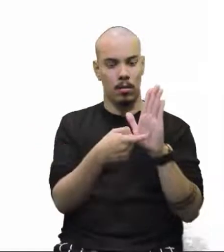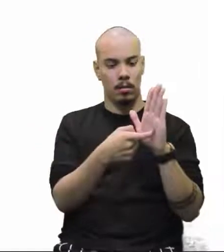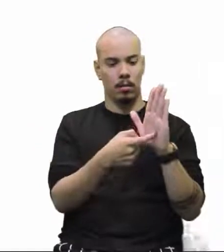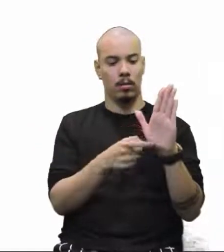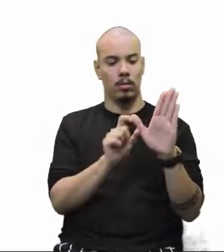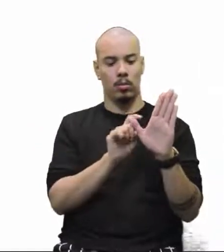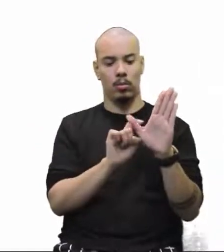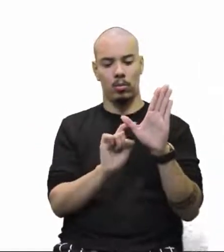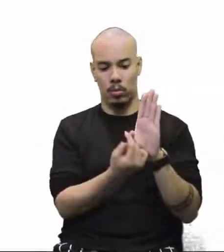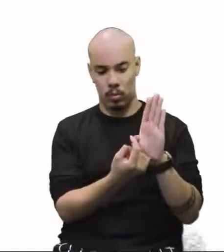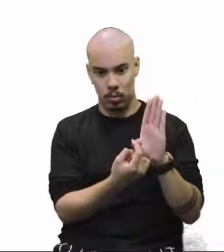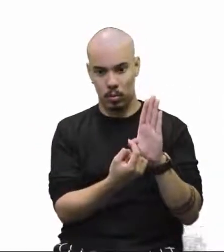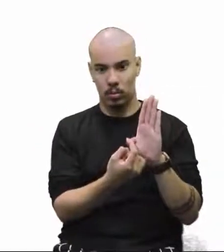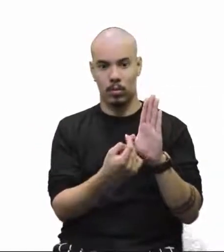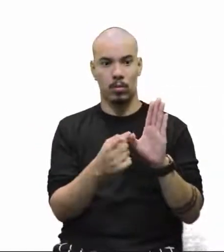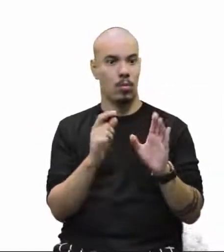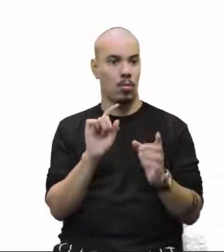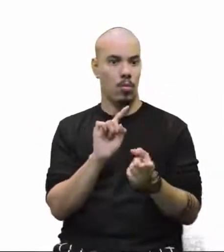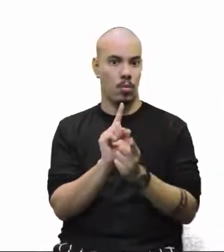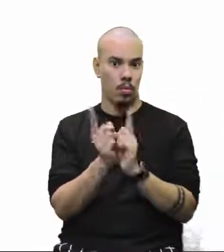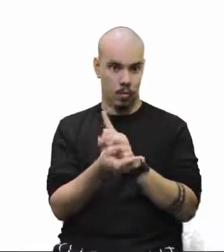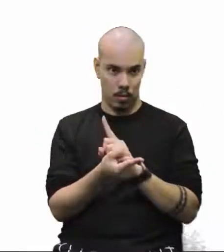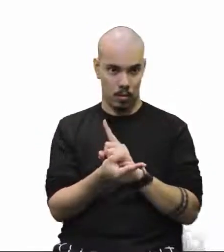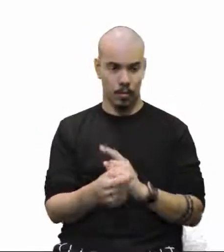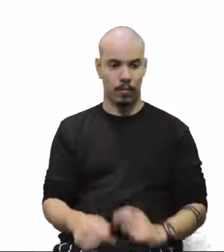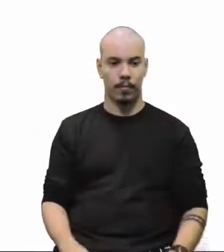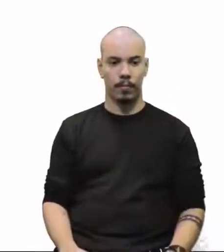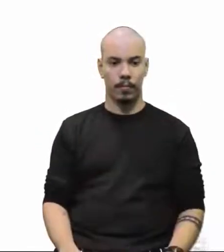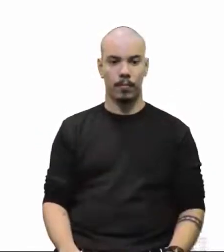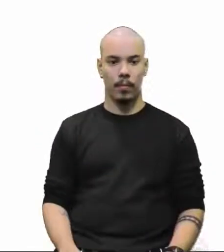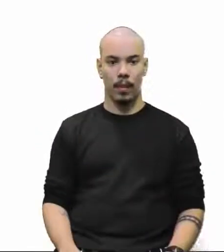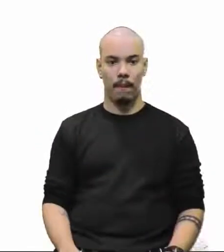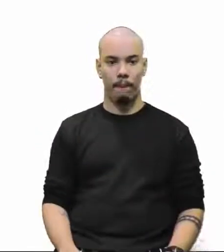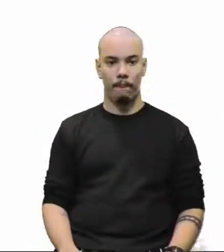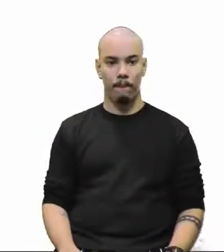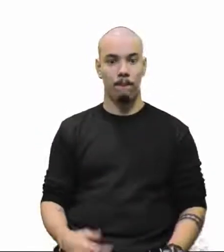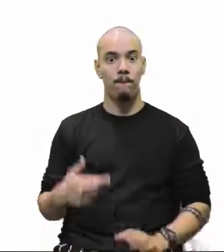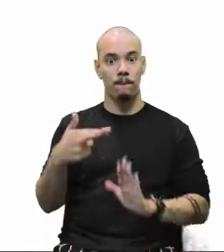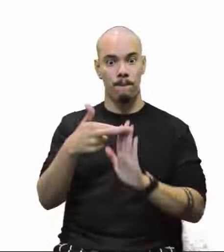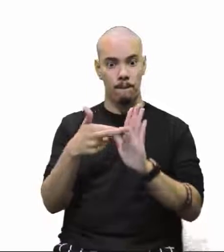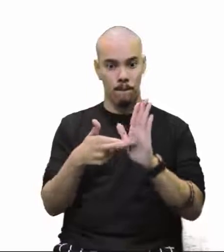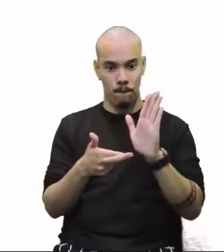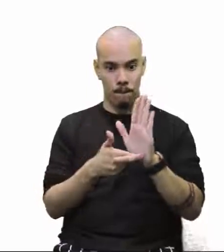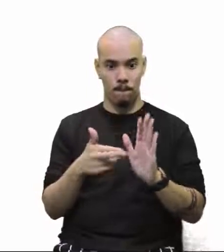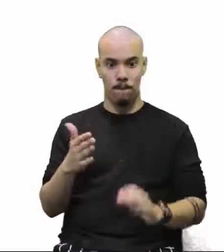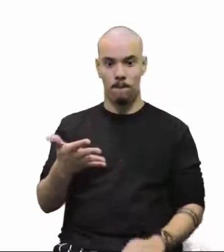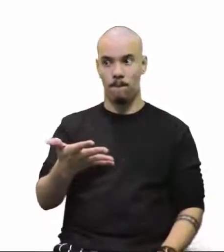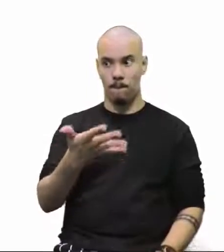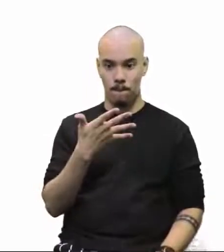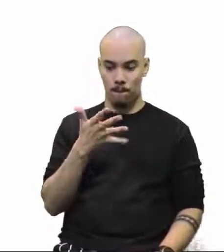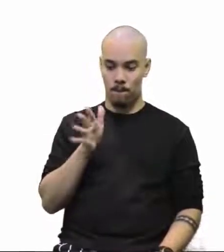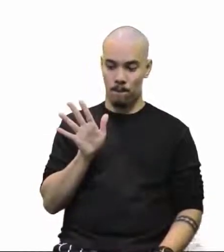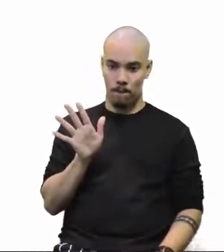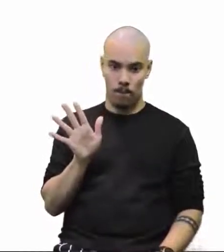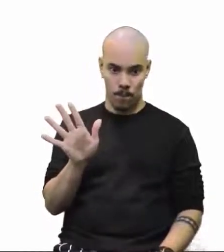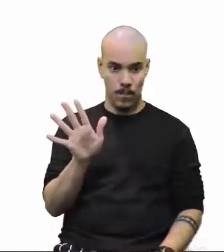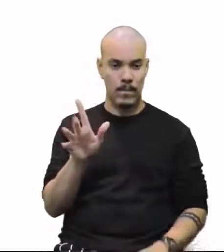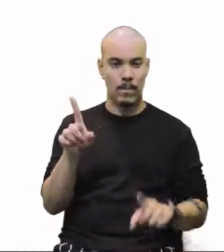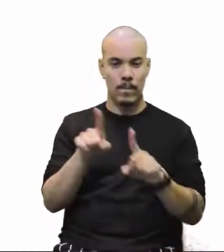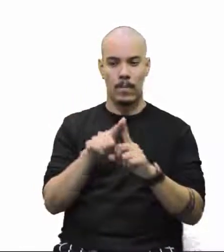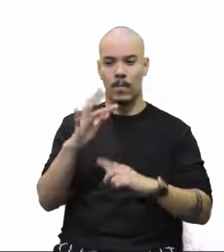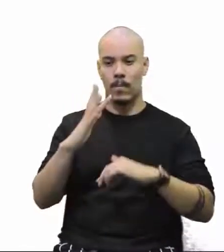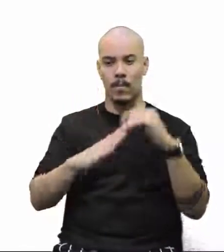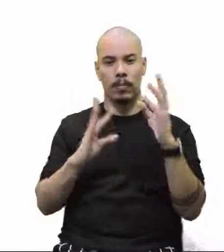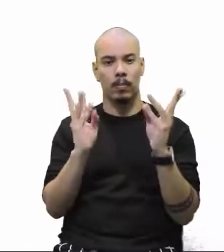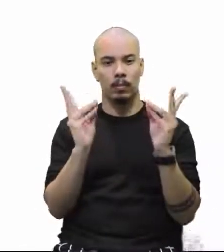os dedos no Isso. sentido do campo. Pronto. Então, agora, aí... regra do tapa. Você sabe que está entrando. Então, os Né? dedos